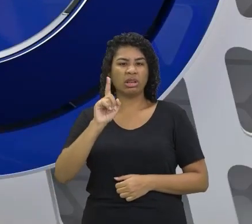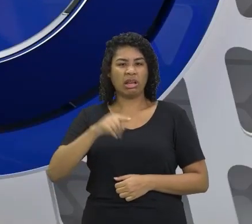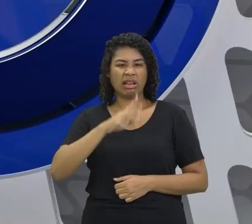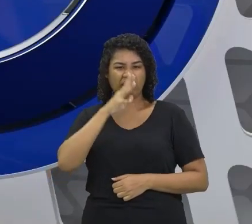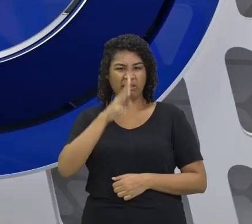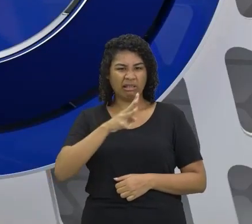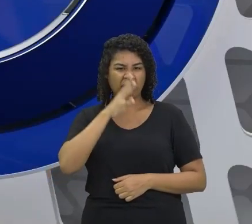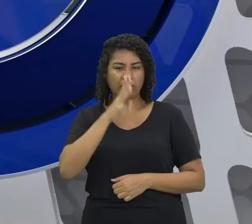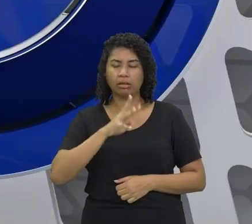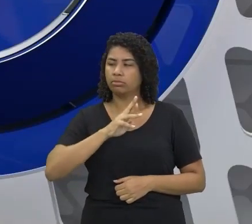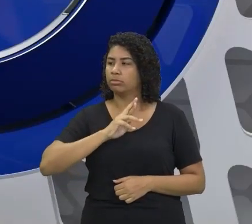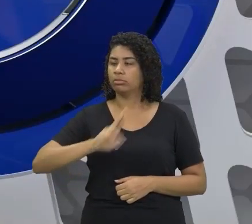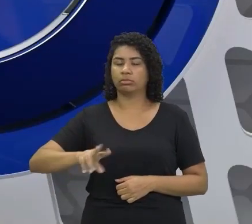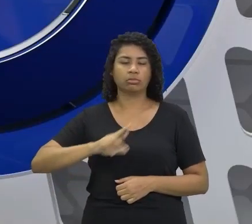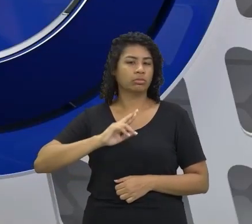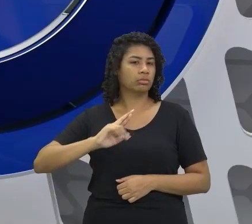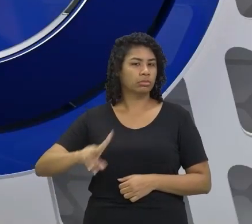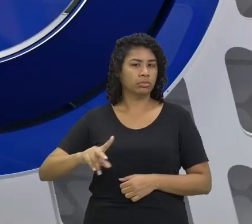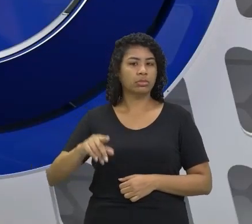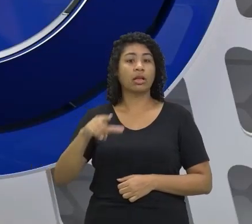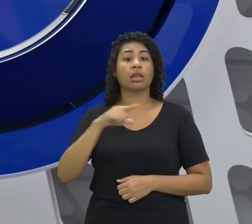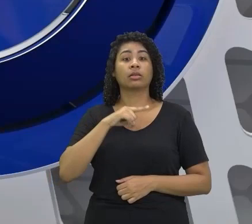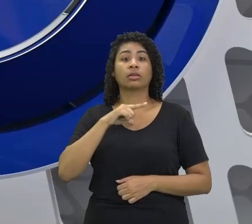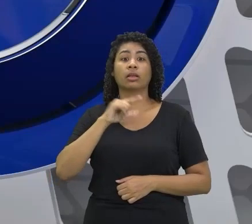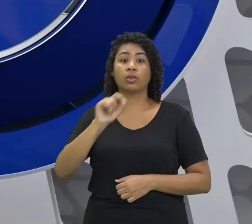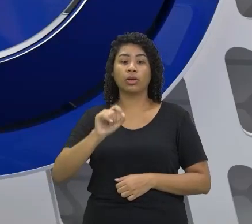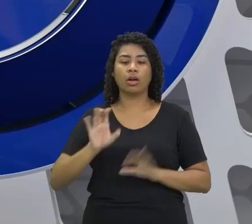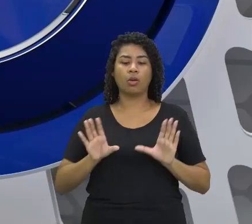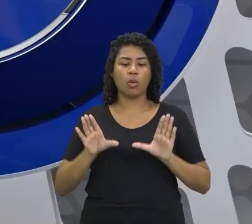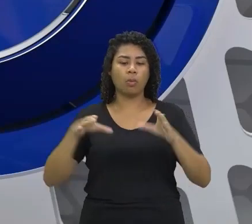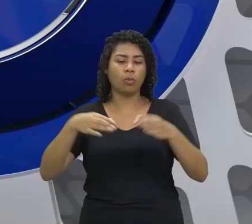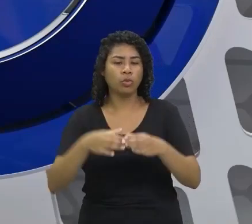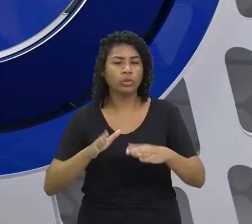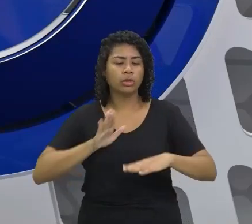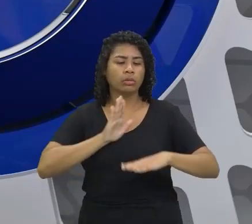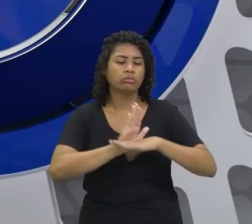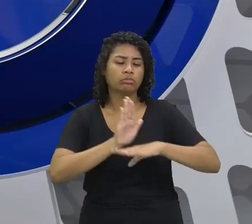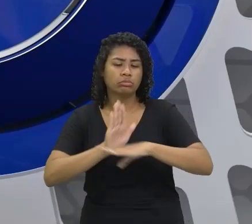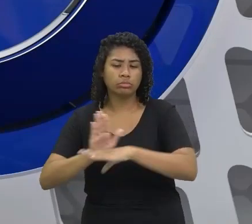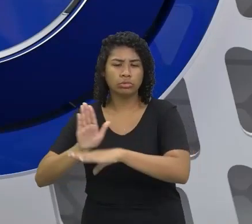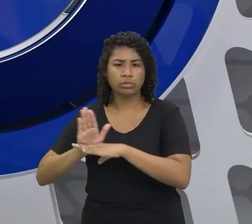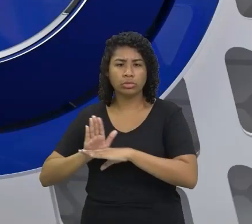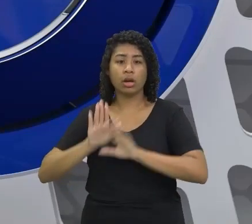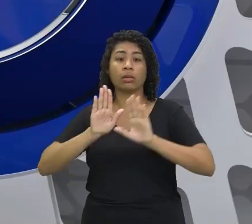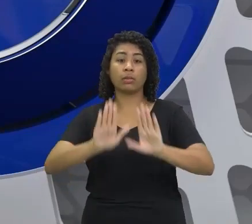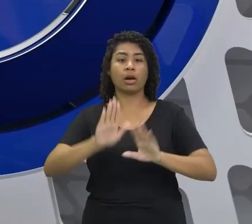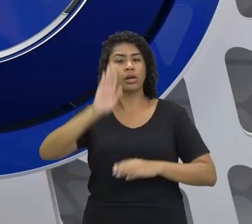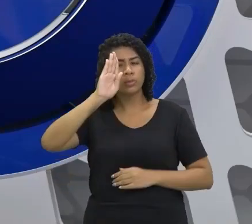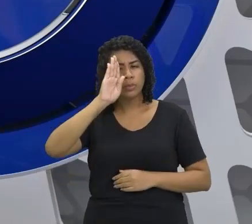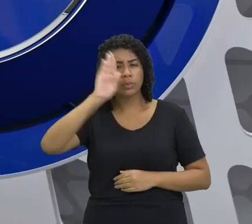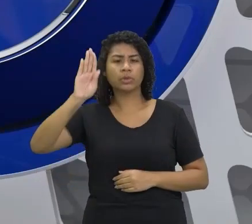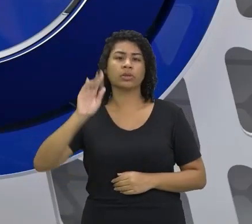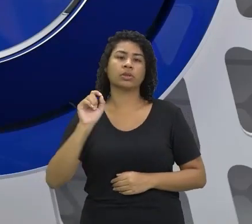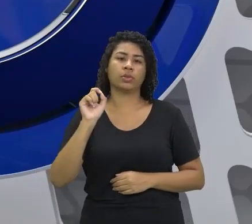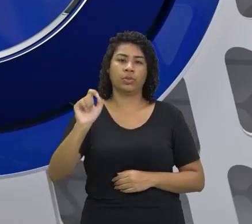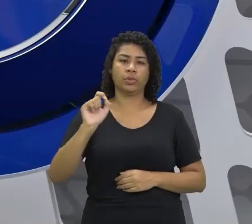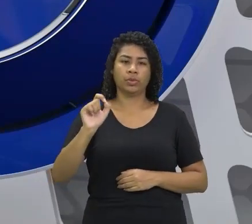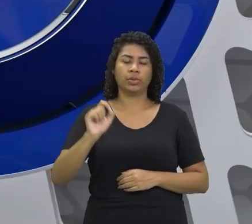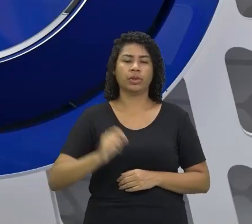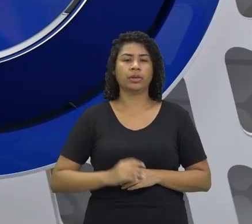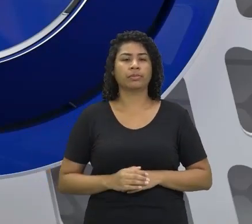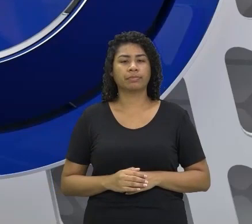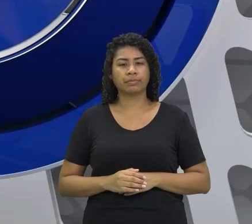qualquer jeito. Tem assistência de toda a comunidade, mas principalmente tem assistência